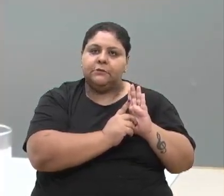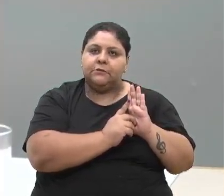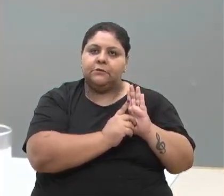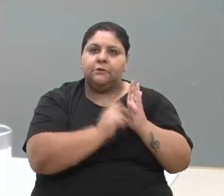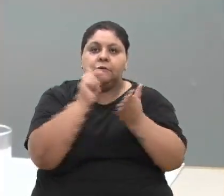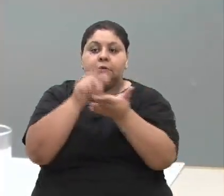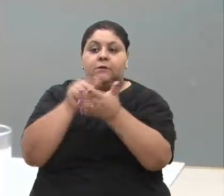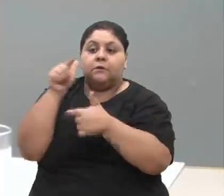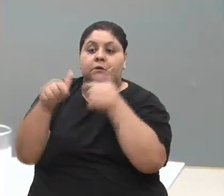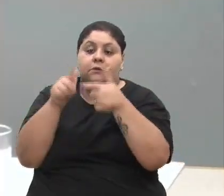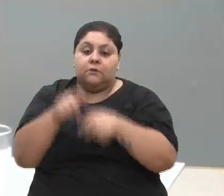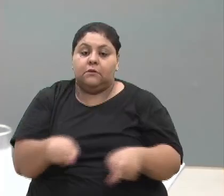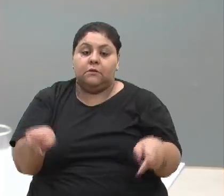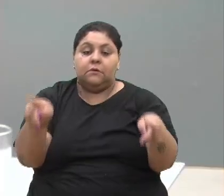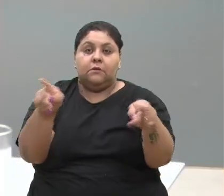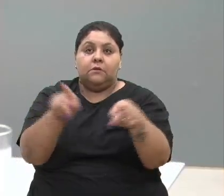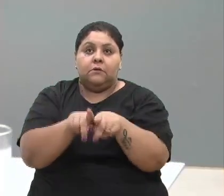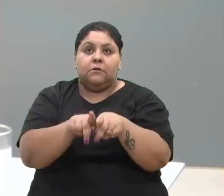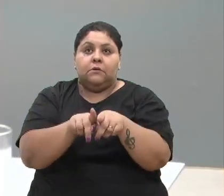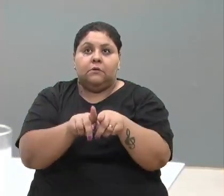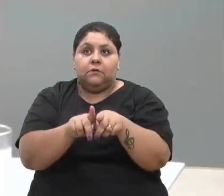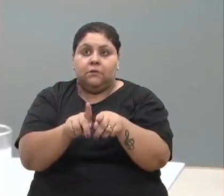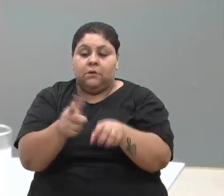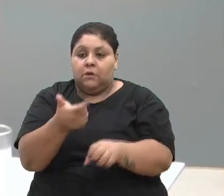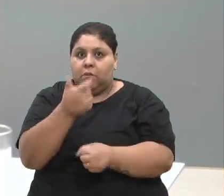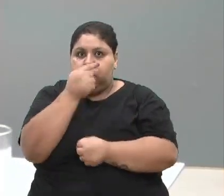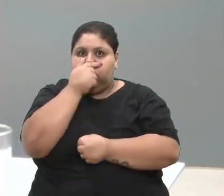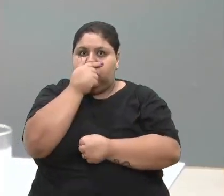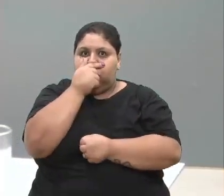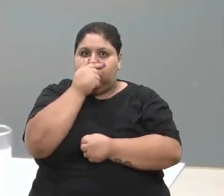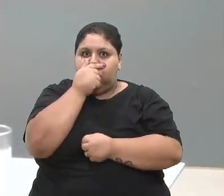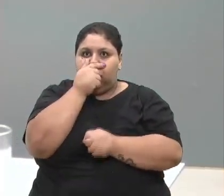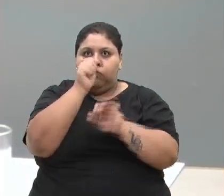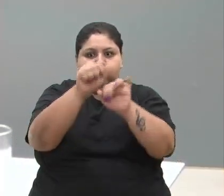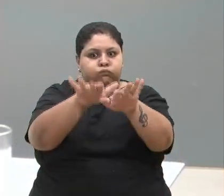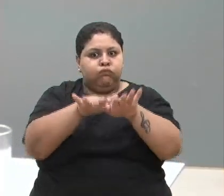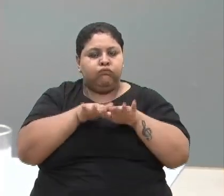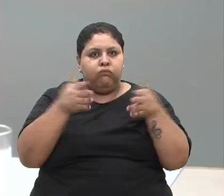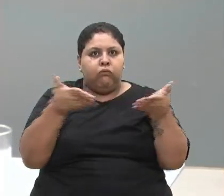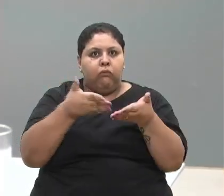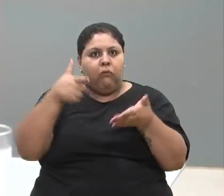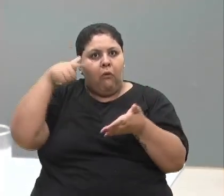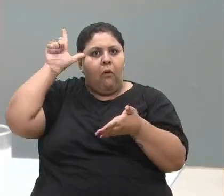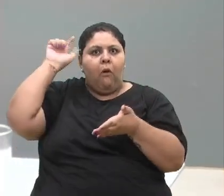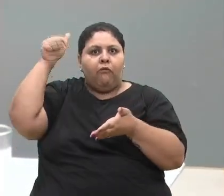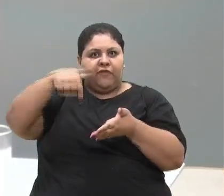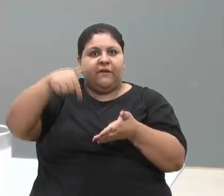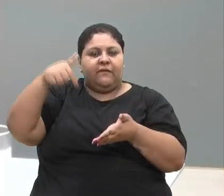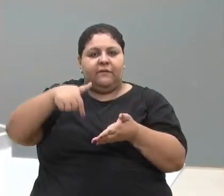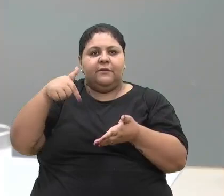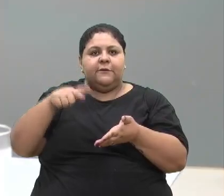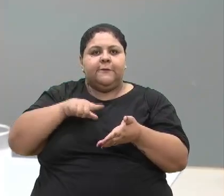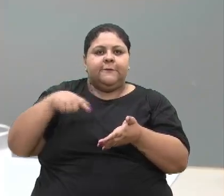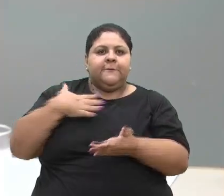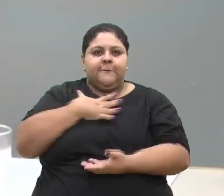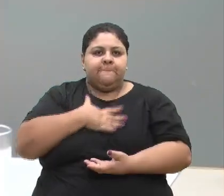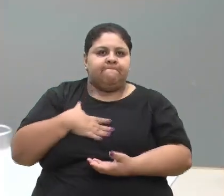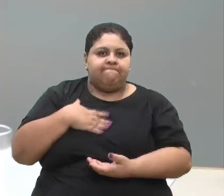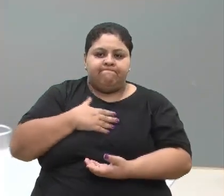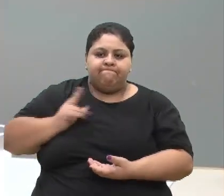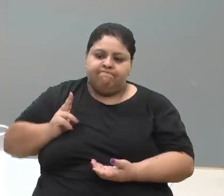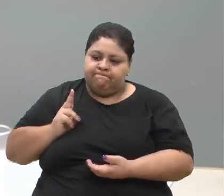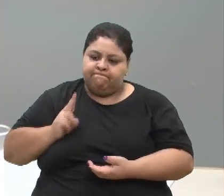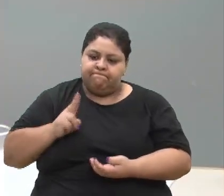trabalhar para que esse público que estava lotando essa casa ontem, né, lotou a casa ontem, tenham formas de